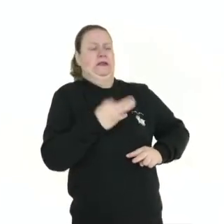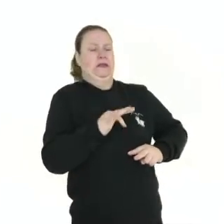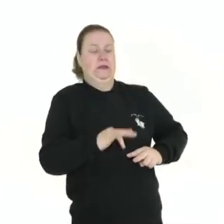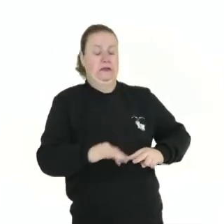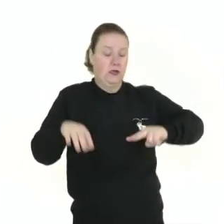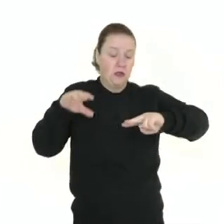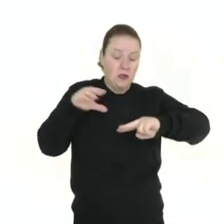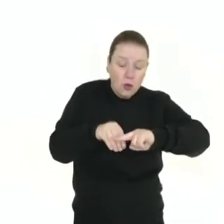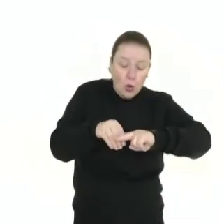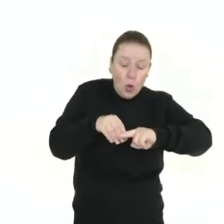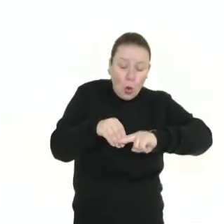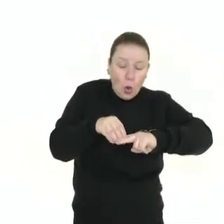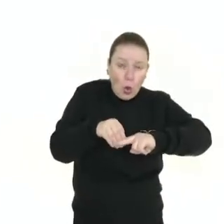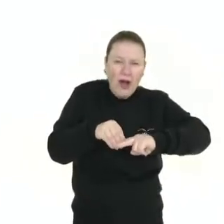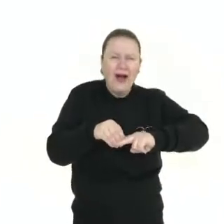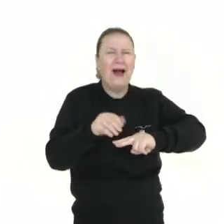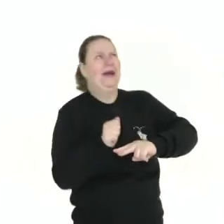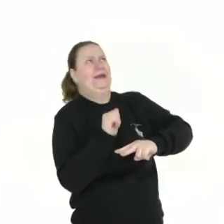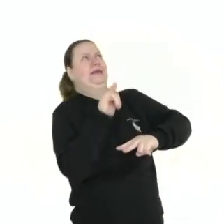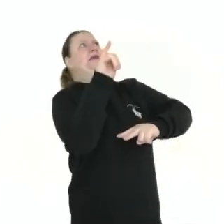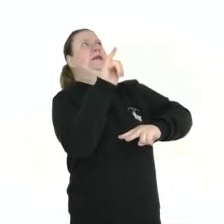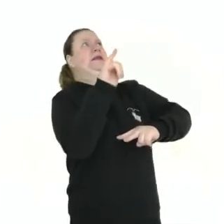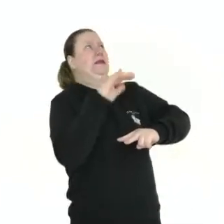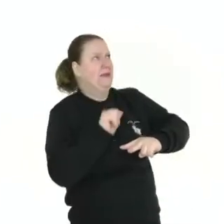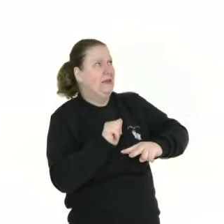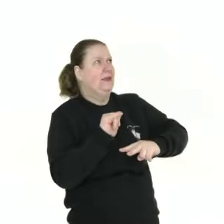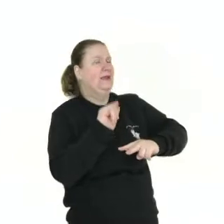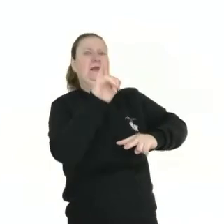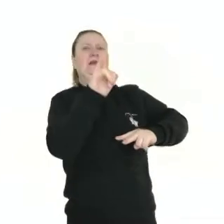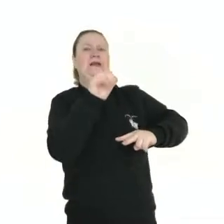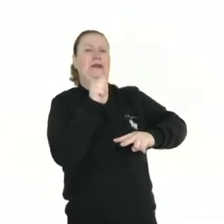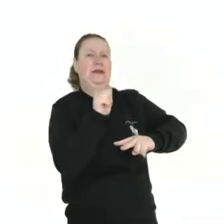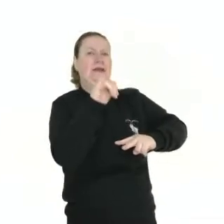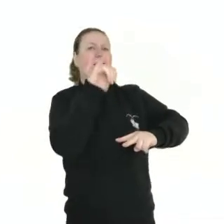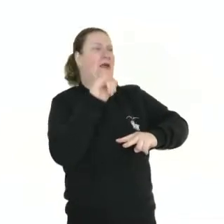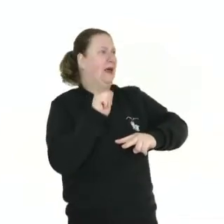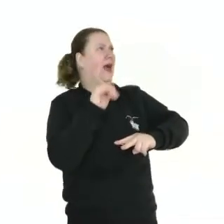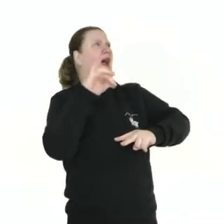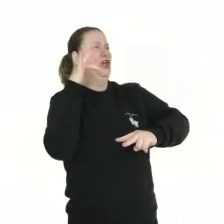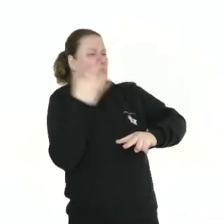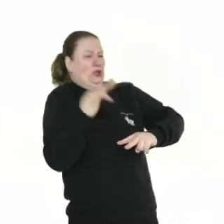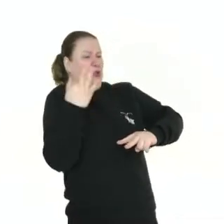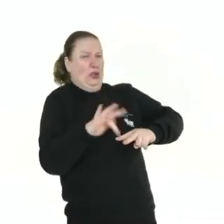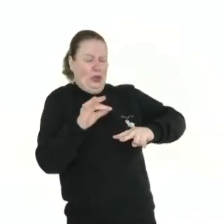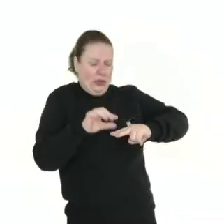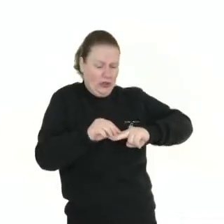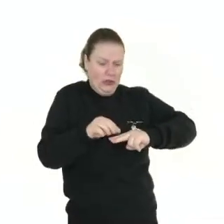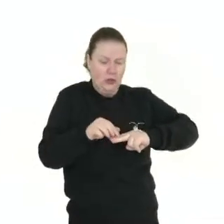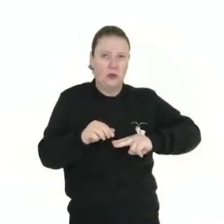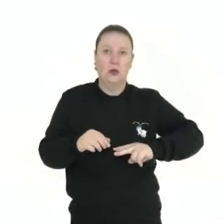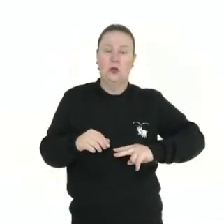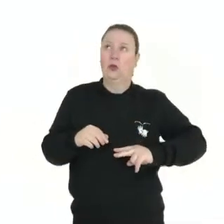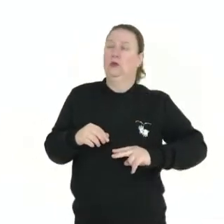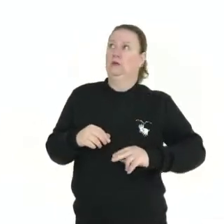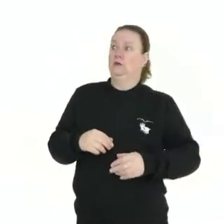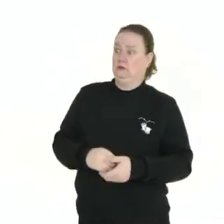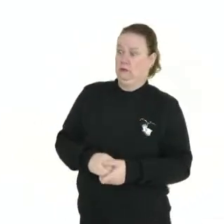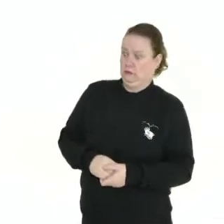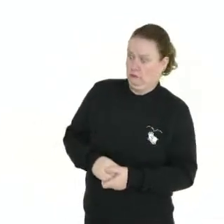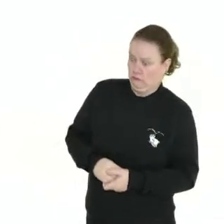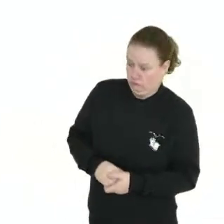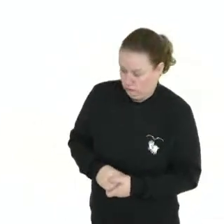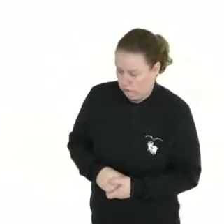E aqui, como é que está? Ai, ai, ai, dói demais. E o outro